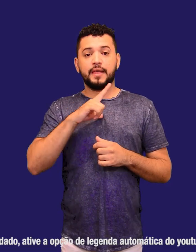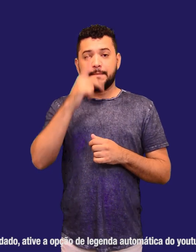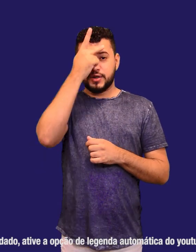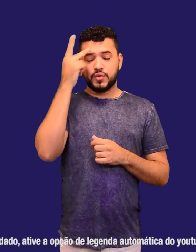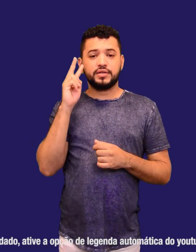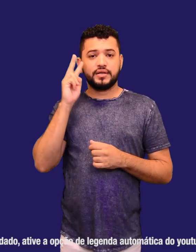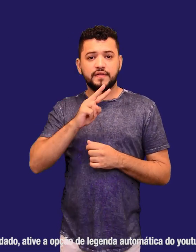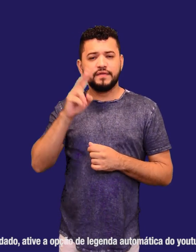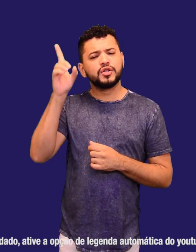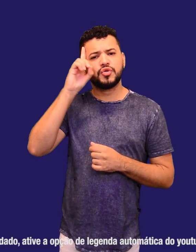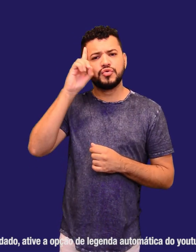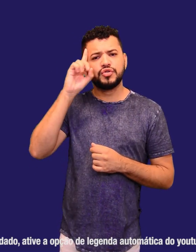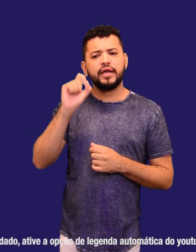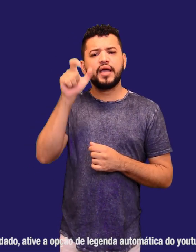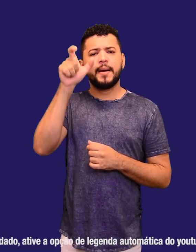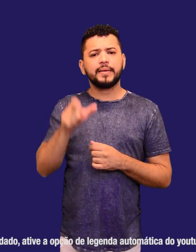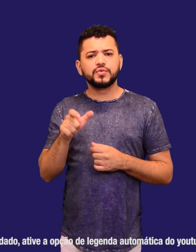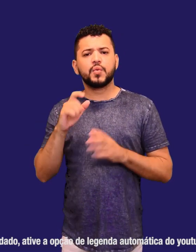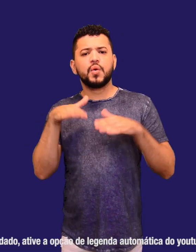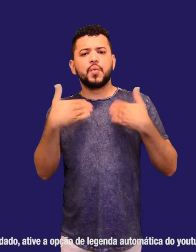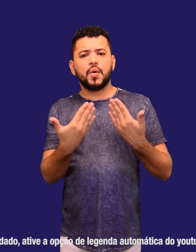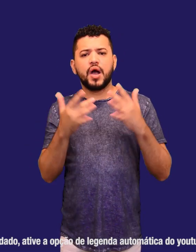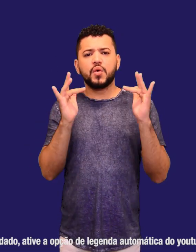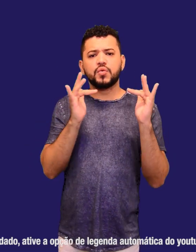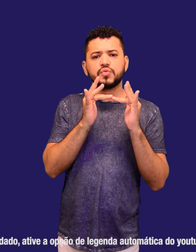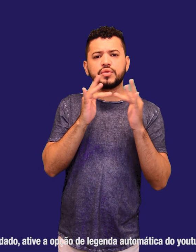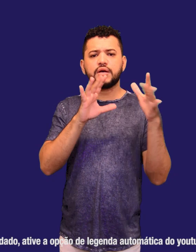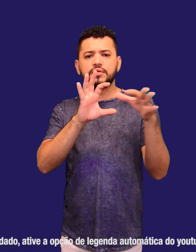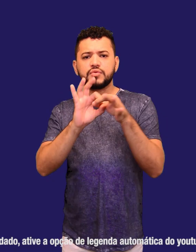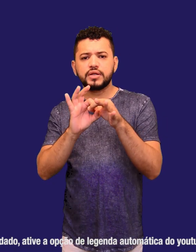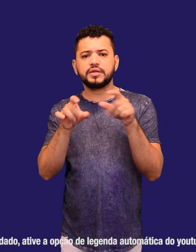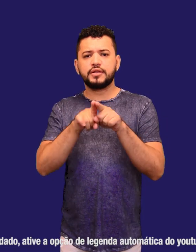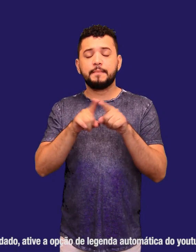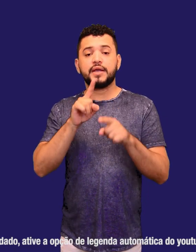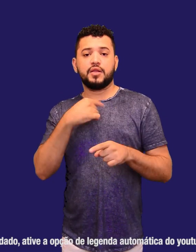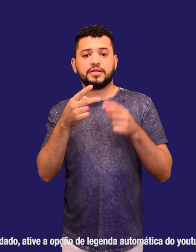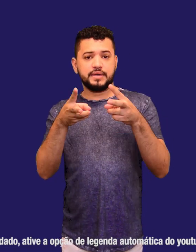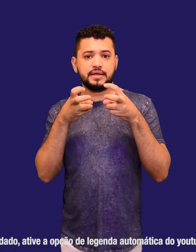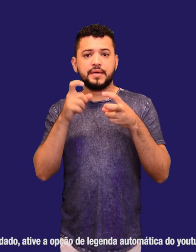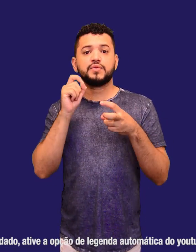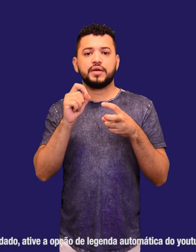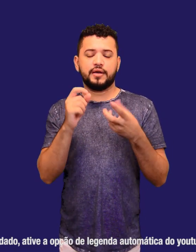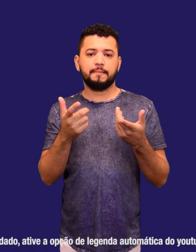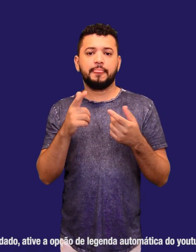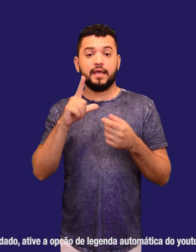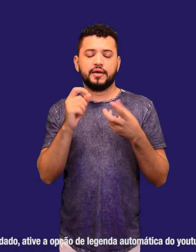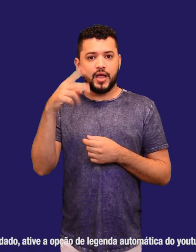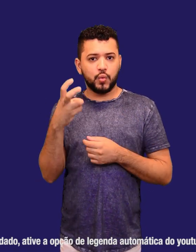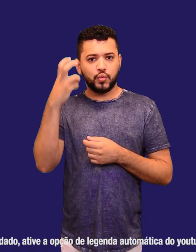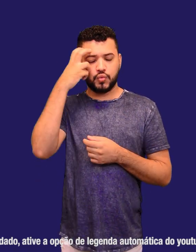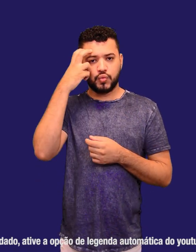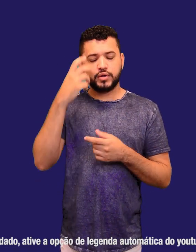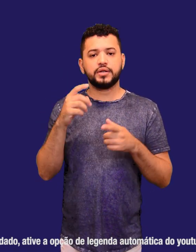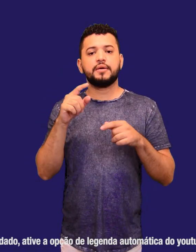desse profissional. Quem é essa pessoa, quais são as conexões, e a gente tem percebido que isso quer dizer de cultura, e por isso a gente